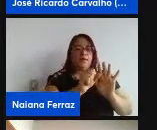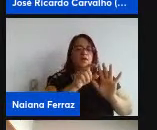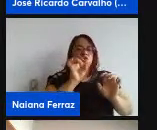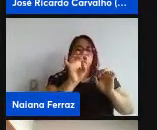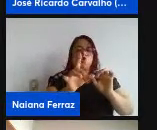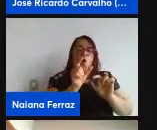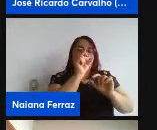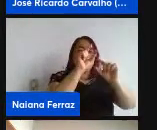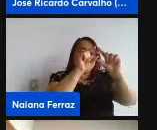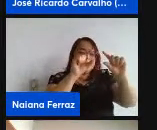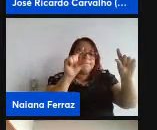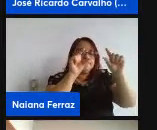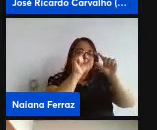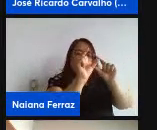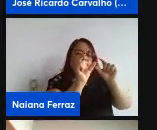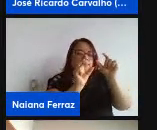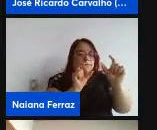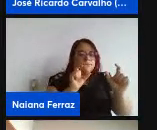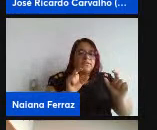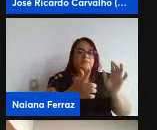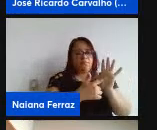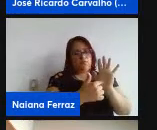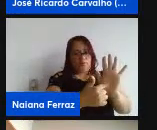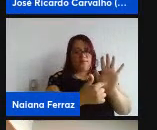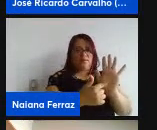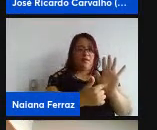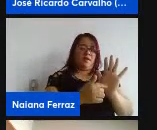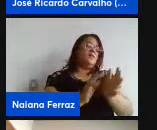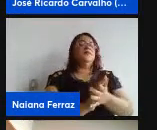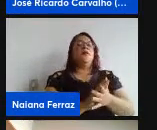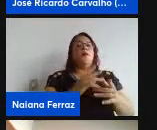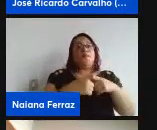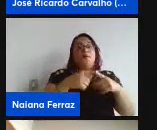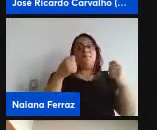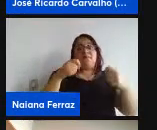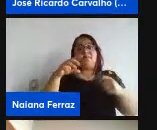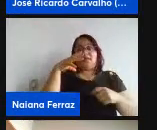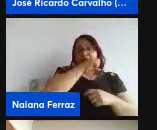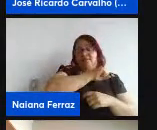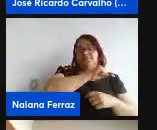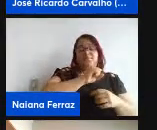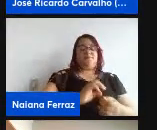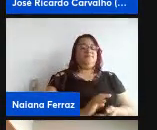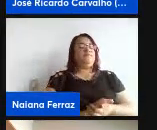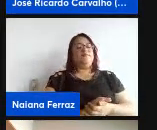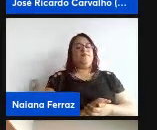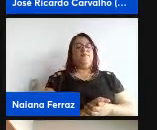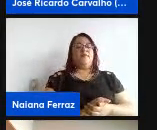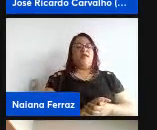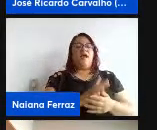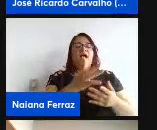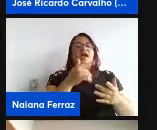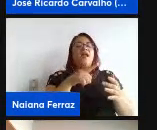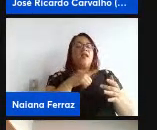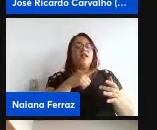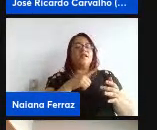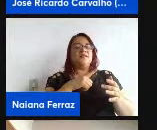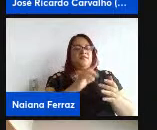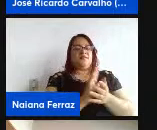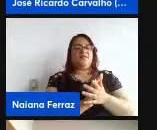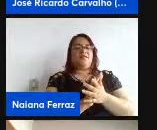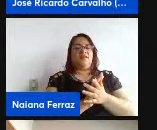para mostrar para vocês, porque tem que ser rápido, né? Aqui eu tenho